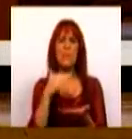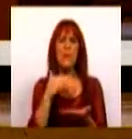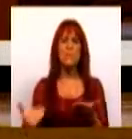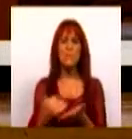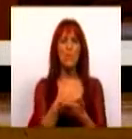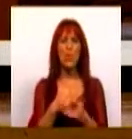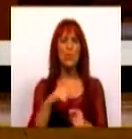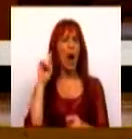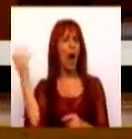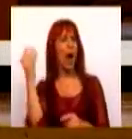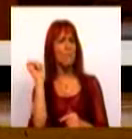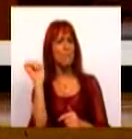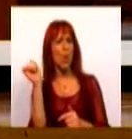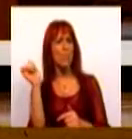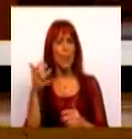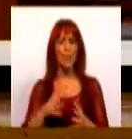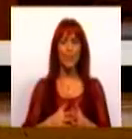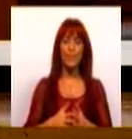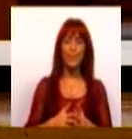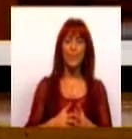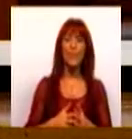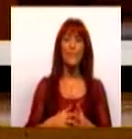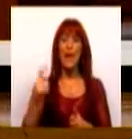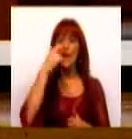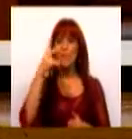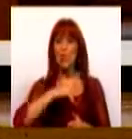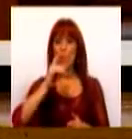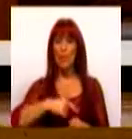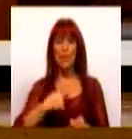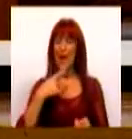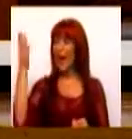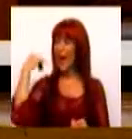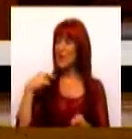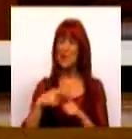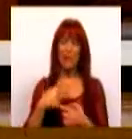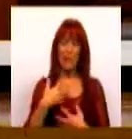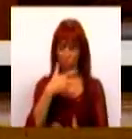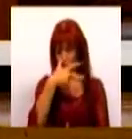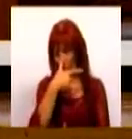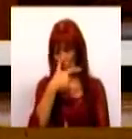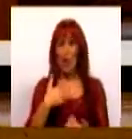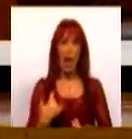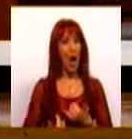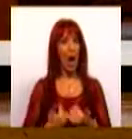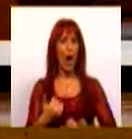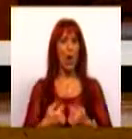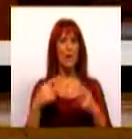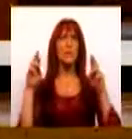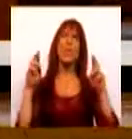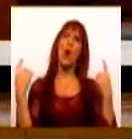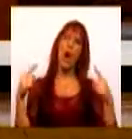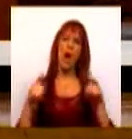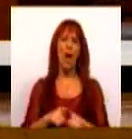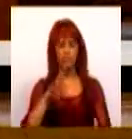e prestigiado. Os portugueses que viviam em desânimo estão agora esperançados